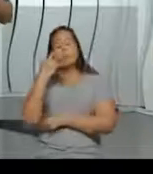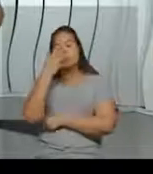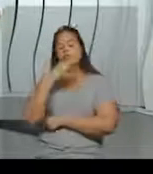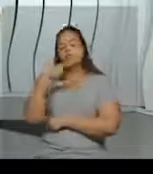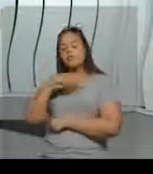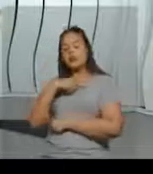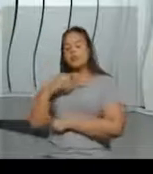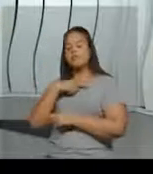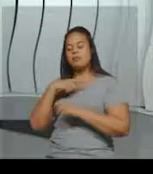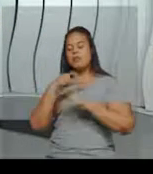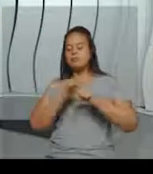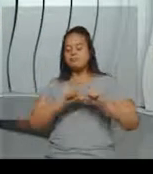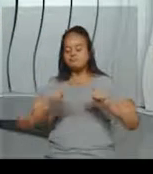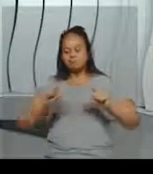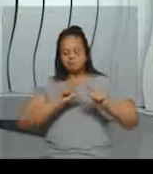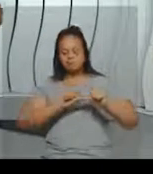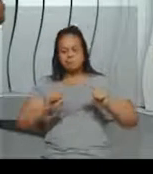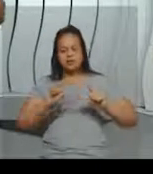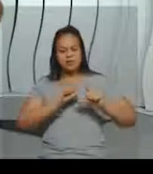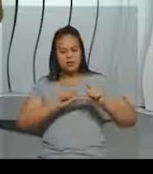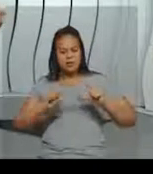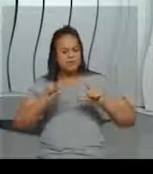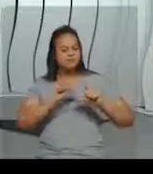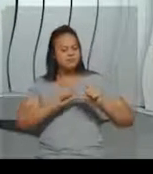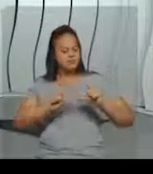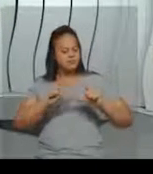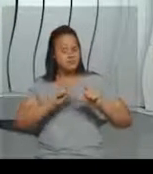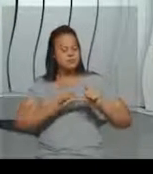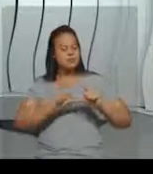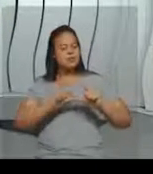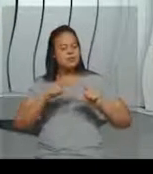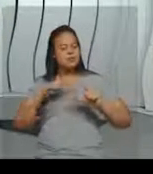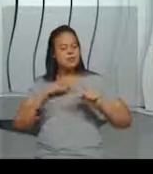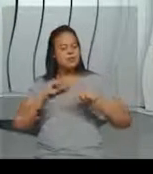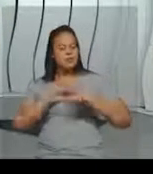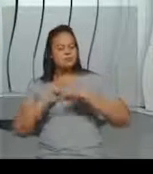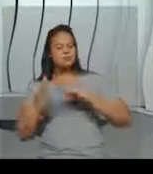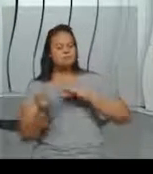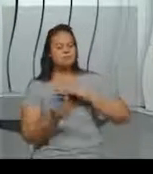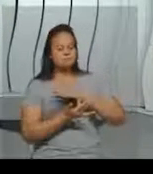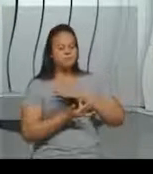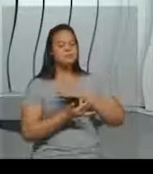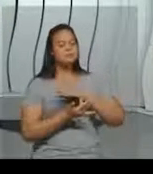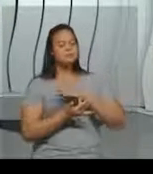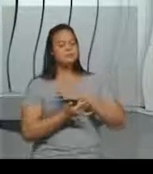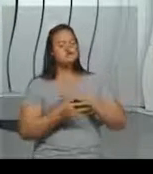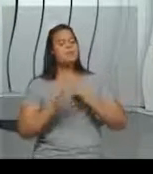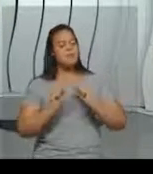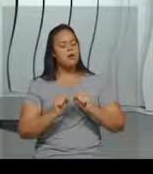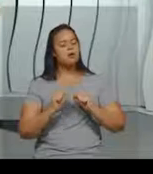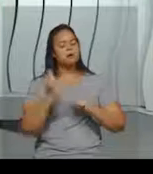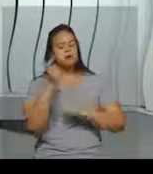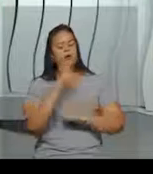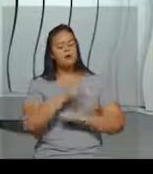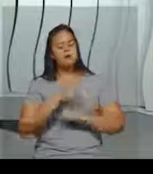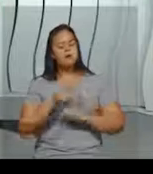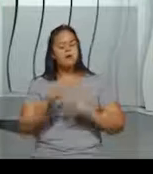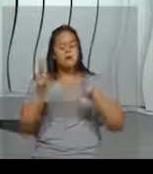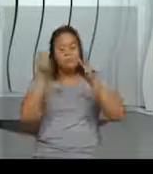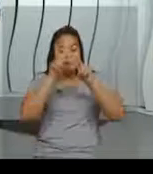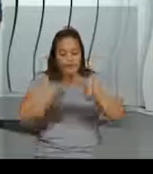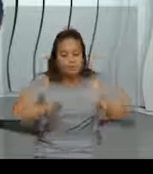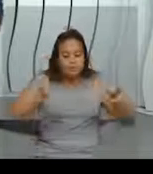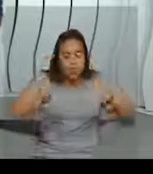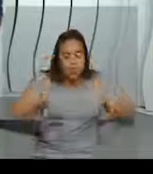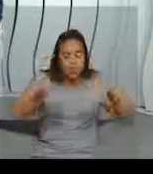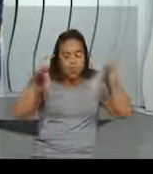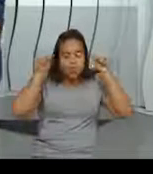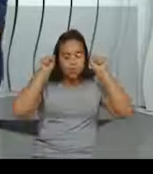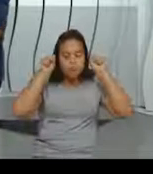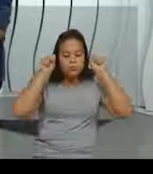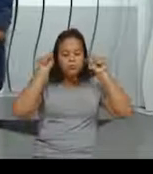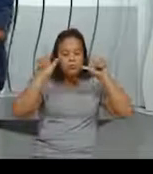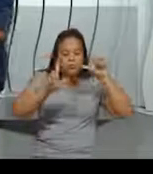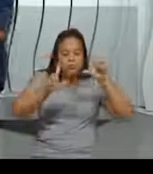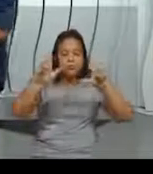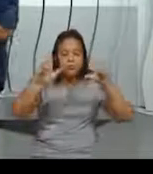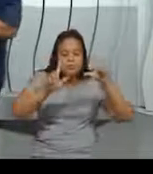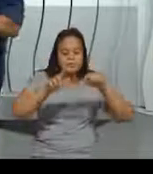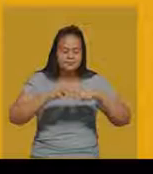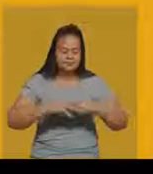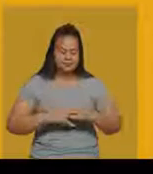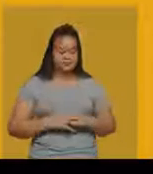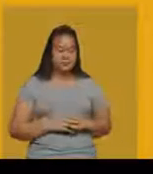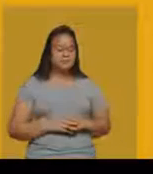aí em plataformas digitais que vocês podem ouvir e ver o videoclipe. Uma outra